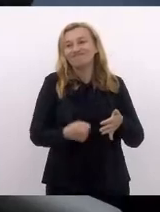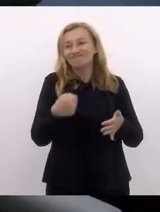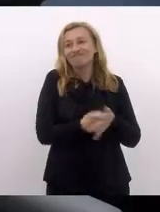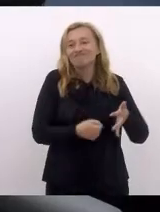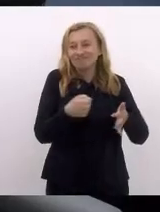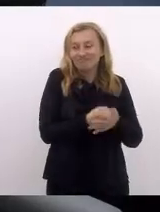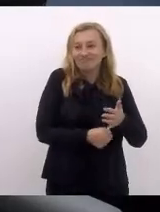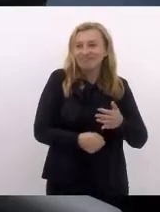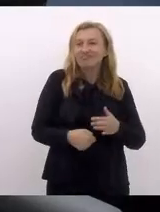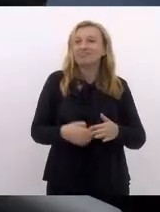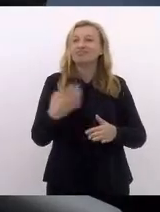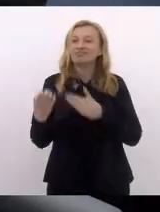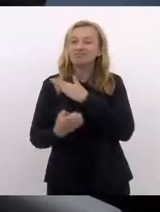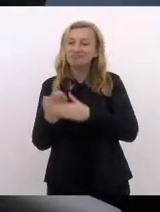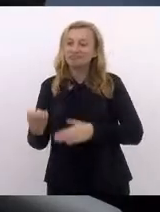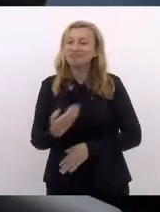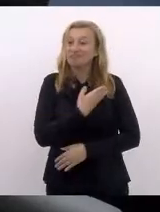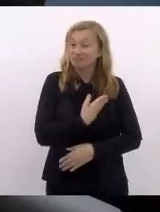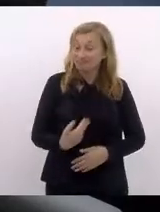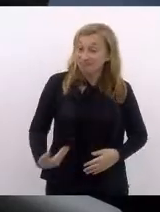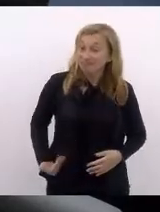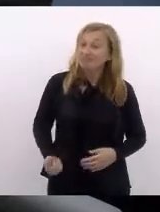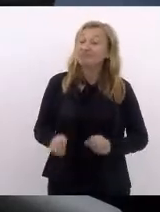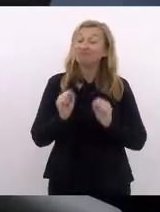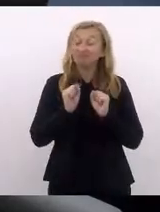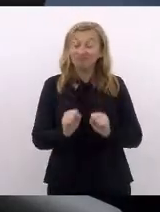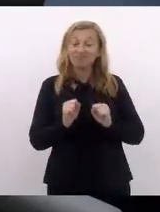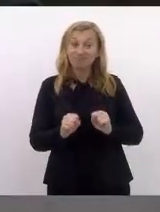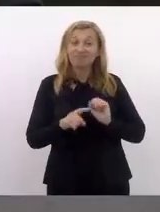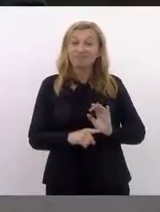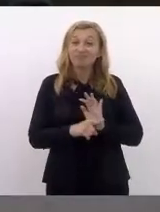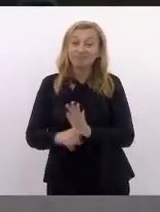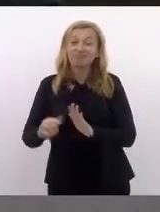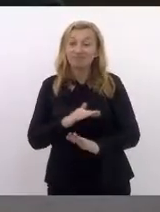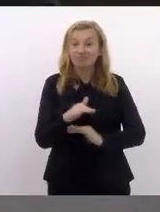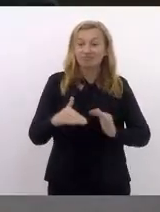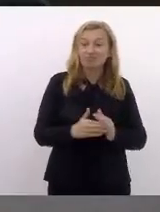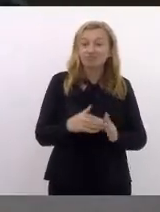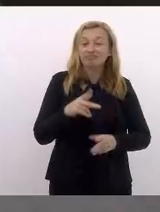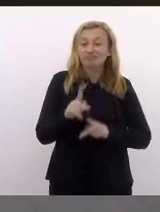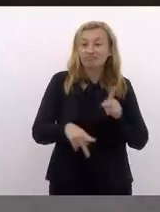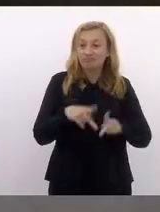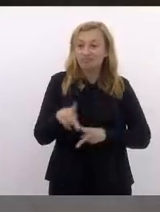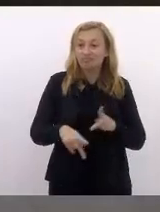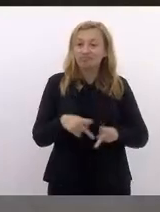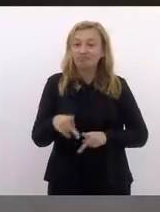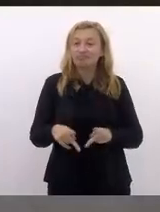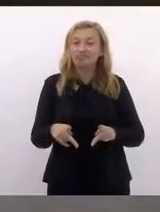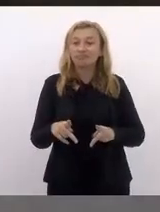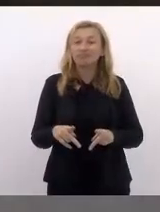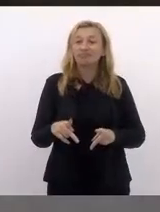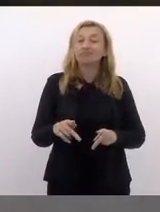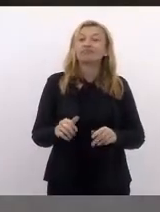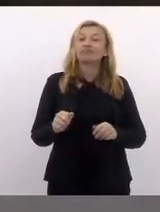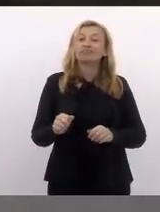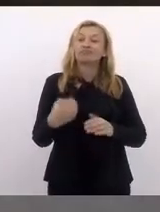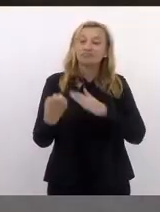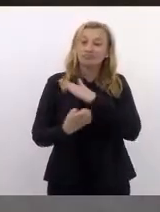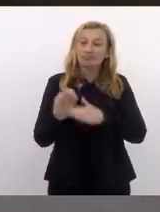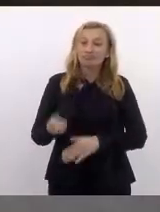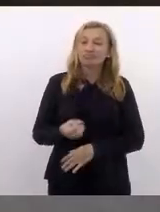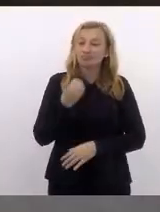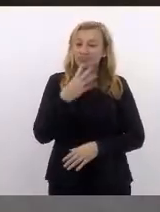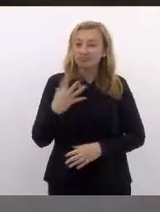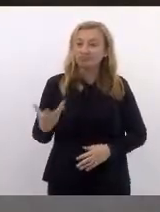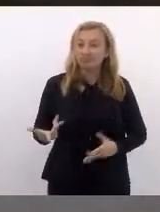por nós e dai pública que pudesse atender a população através de uma empresa pública de boa